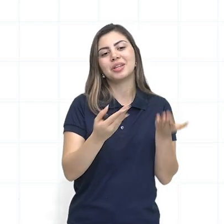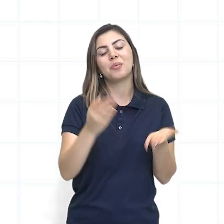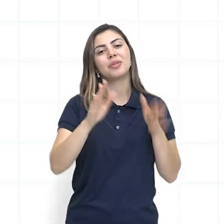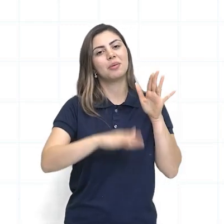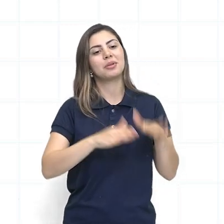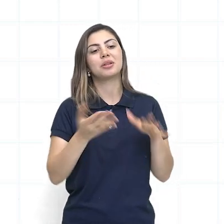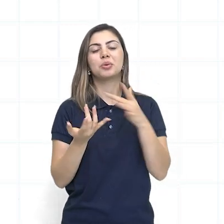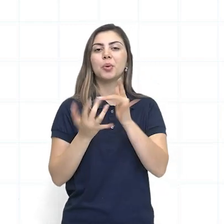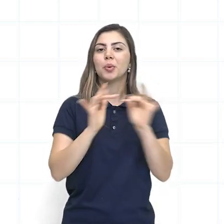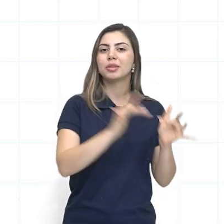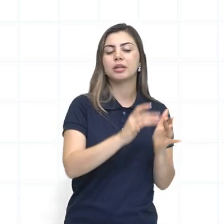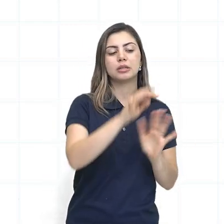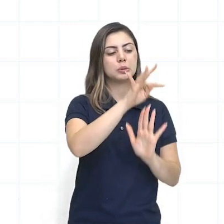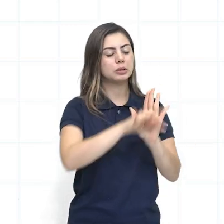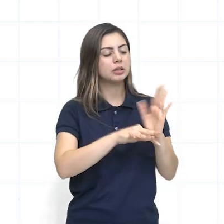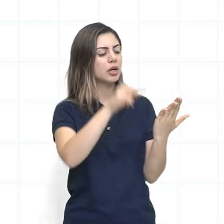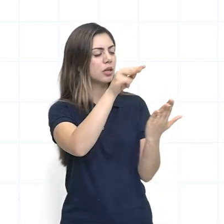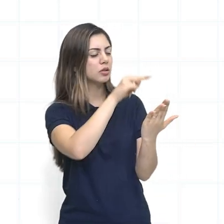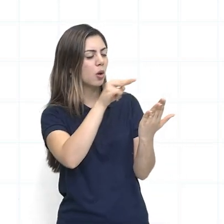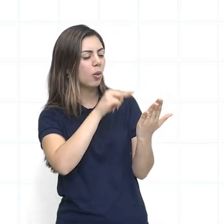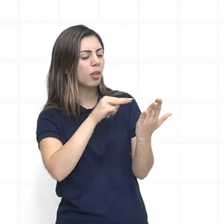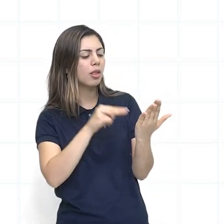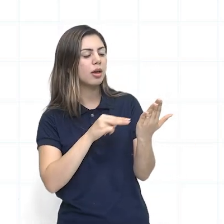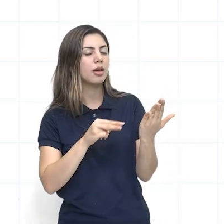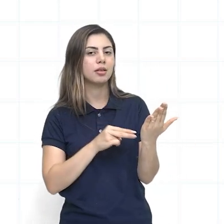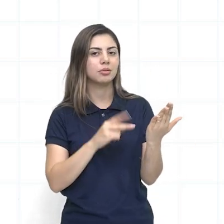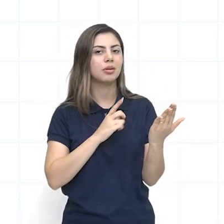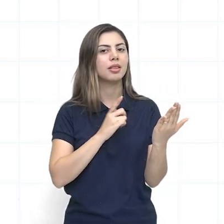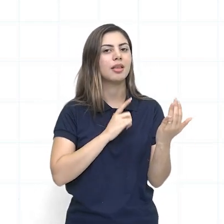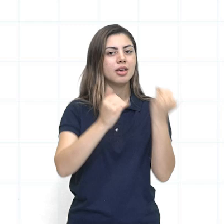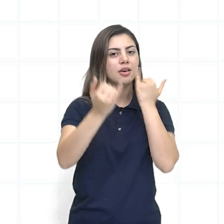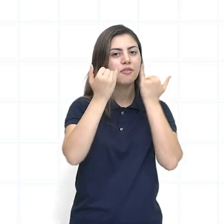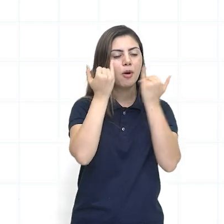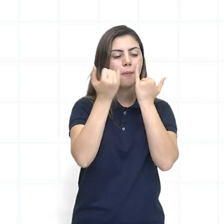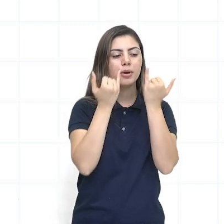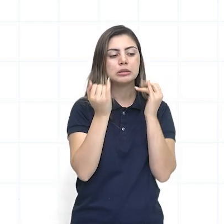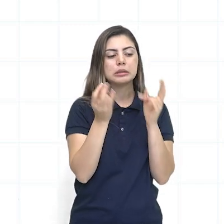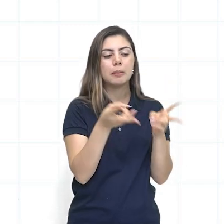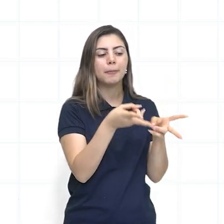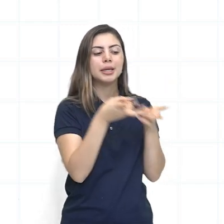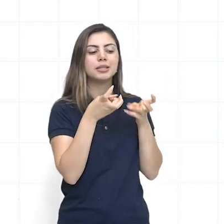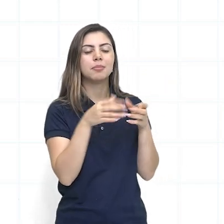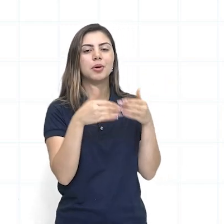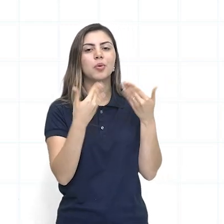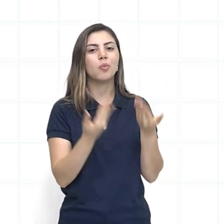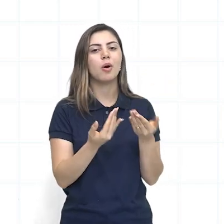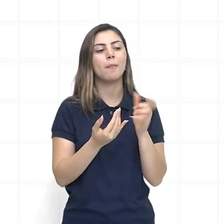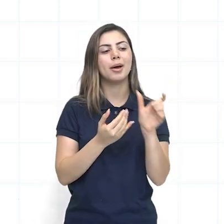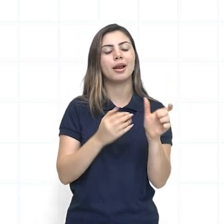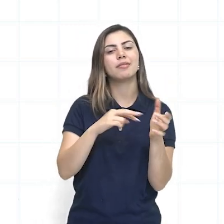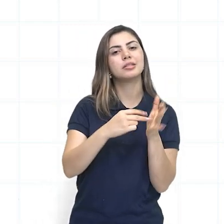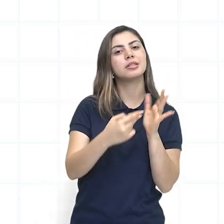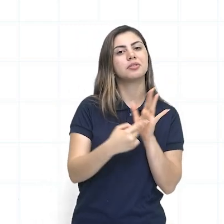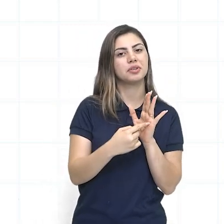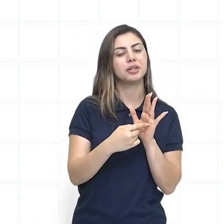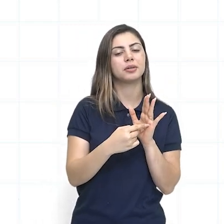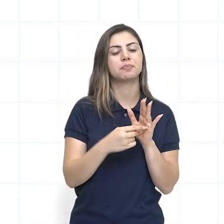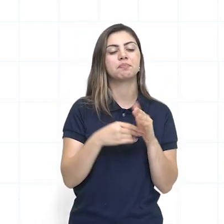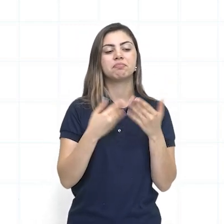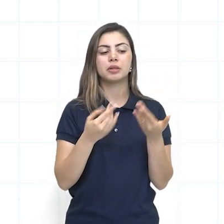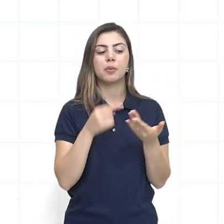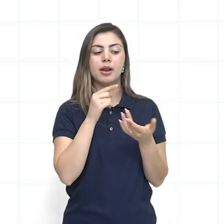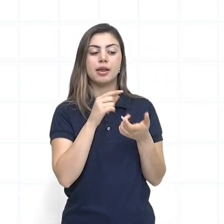né, dentro do texto, lendo o texto, vai ter alguns elementos que vai me indicar, olha,